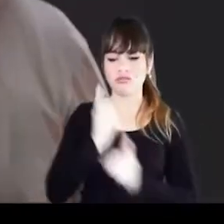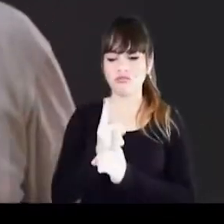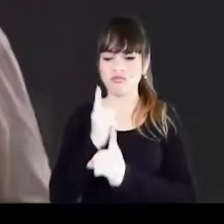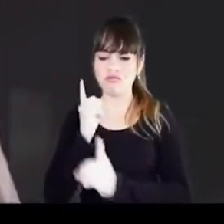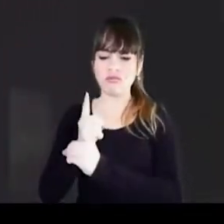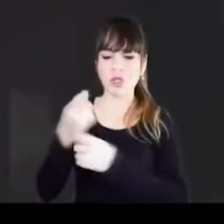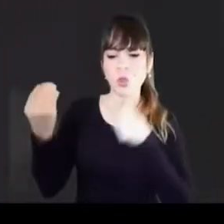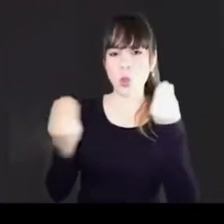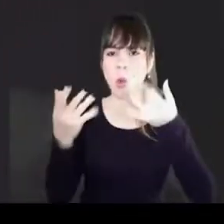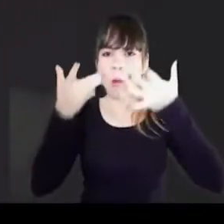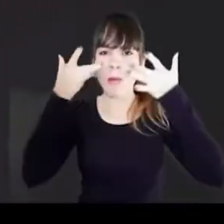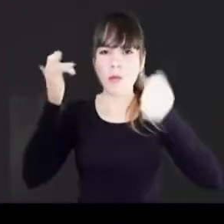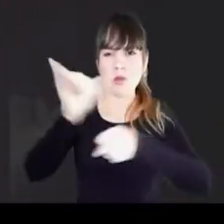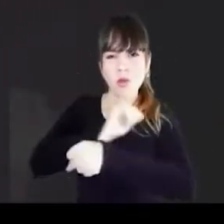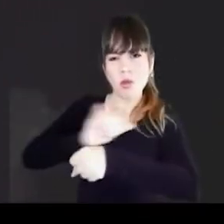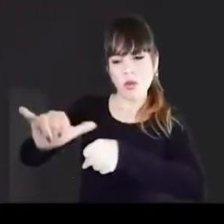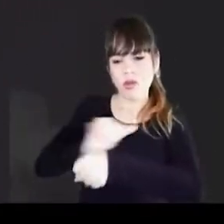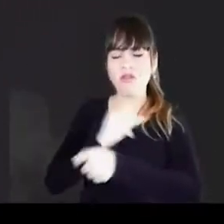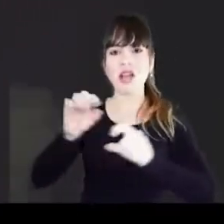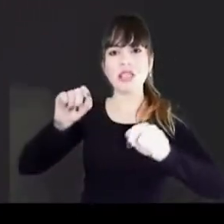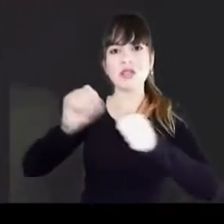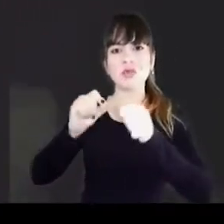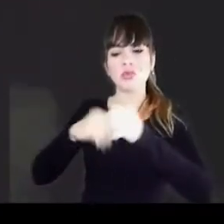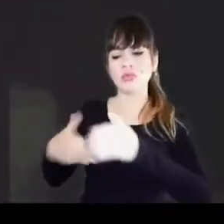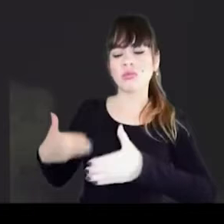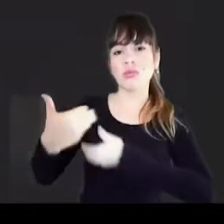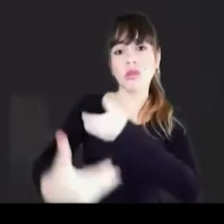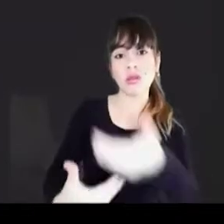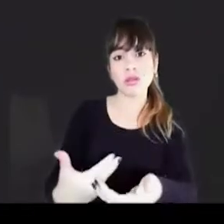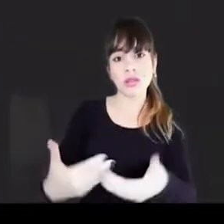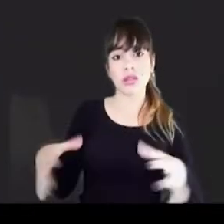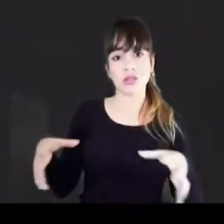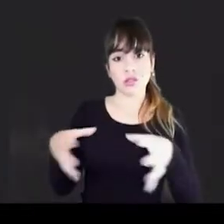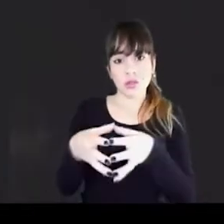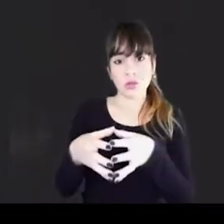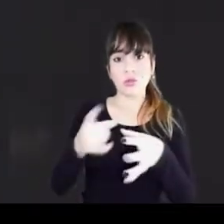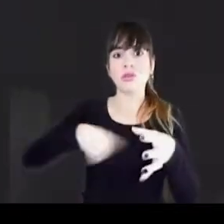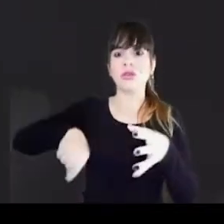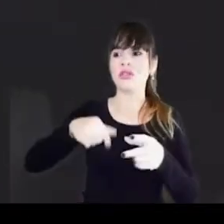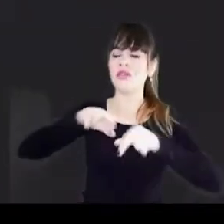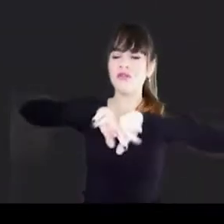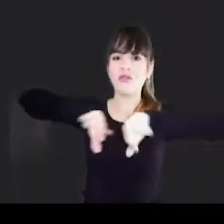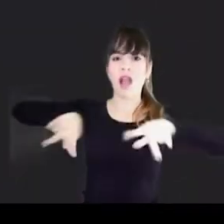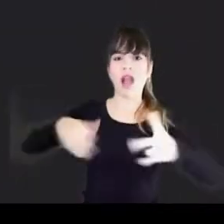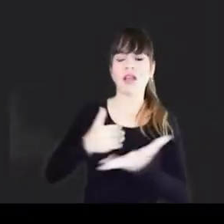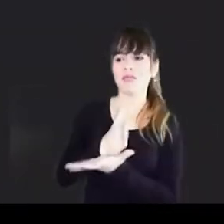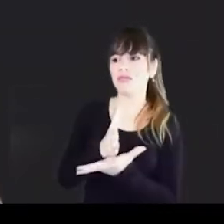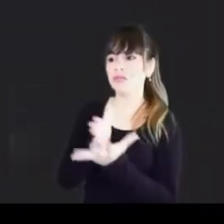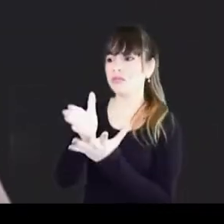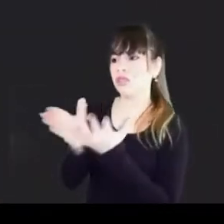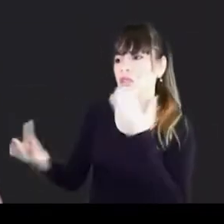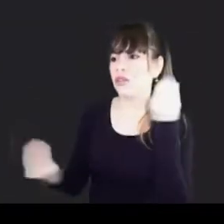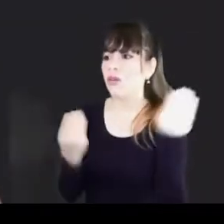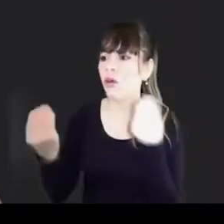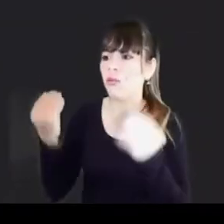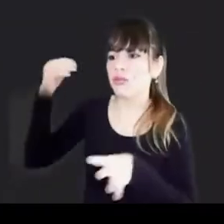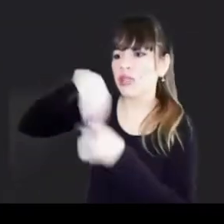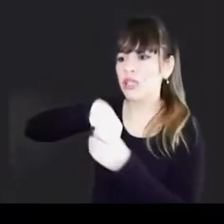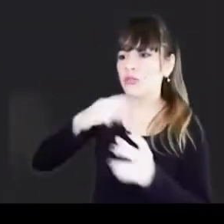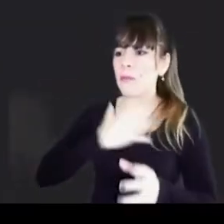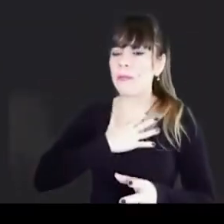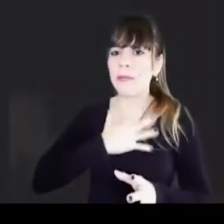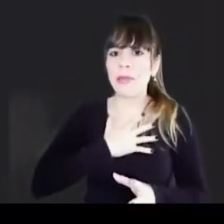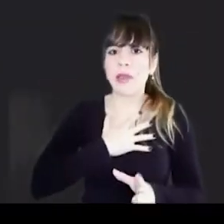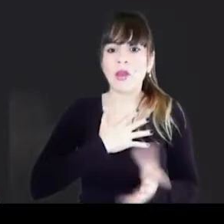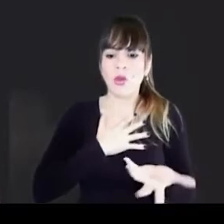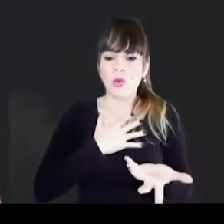gente foi descobrindo, e a gente, como ator, descobrindo junto desse processo de grupo, a gente teve vários atravessamentos, né? Que tudo isso dentro